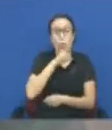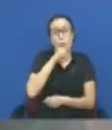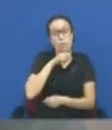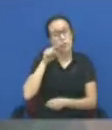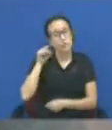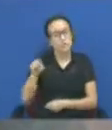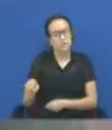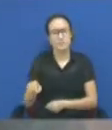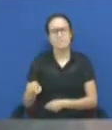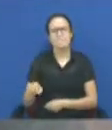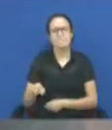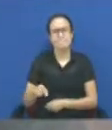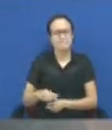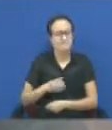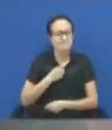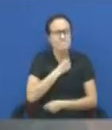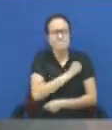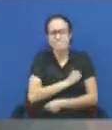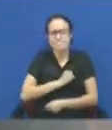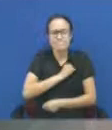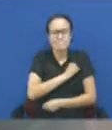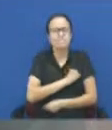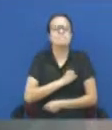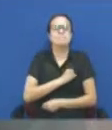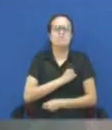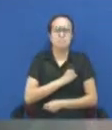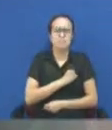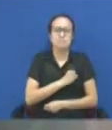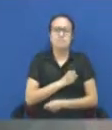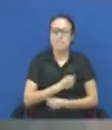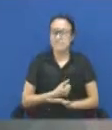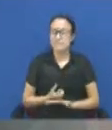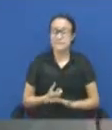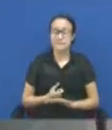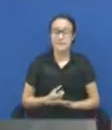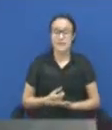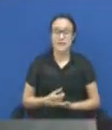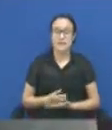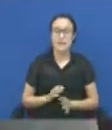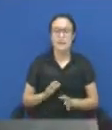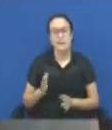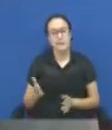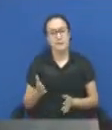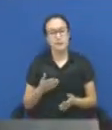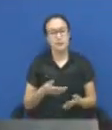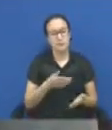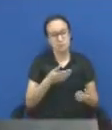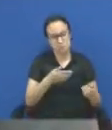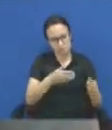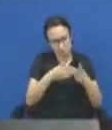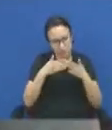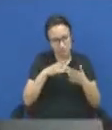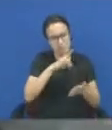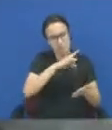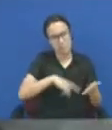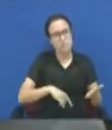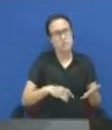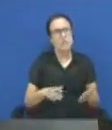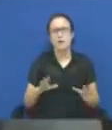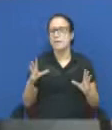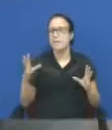deixará saudade no meio de todos os brasileiros. Então é nesse sentido que eu fiz a moção de pesar e peço a todos os novos companheiros